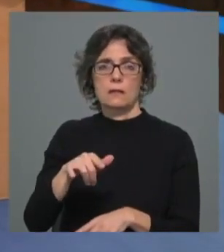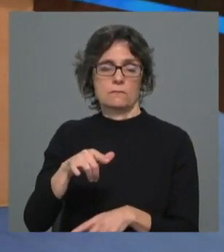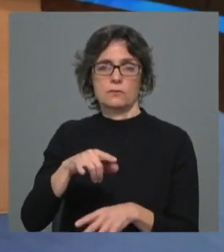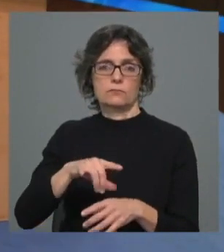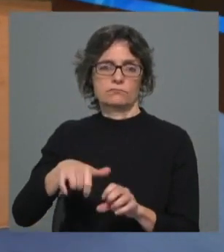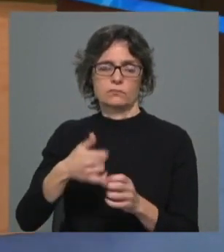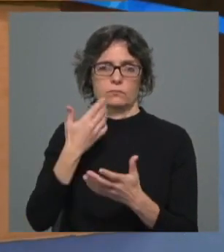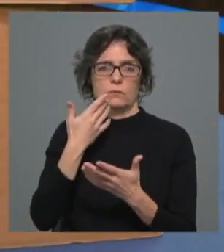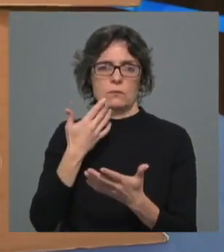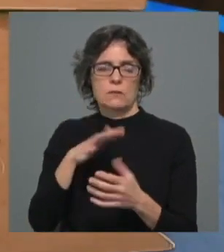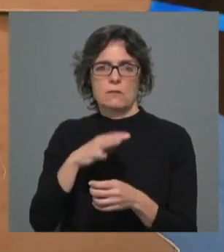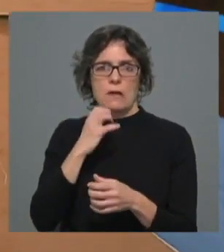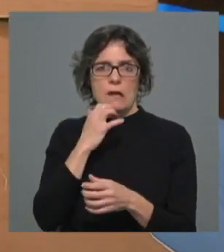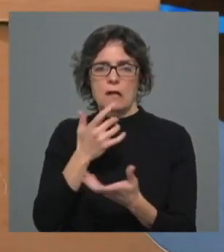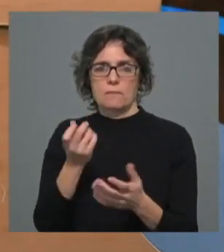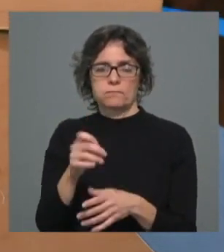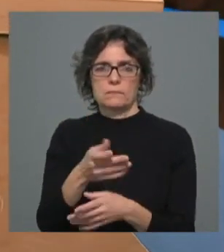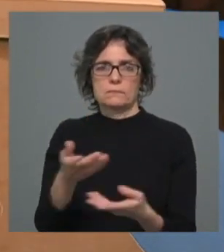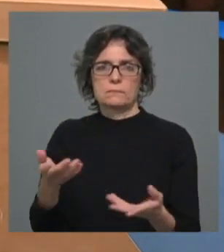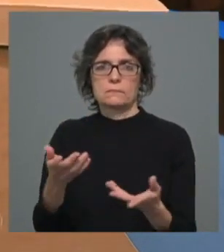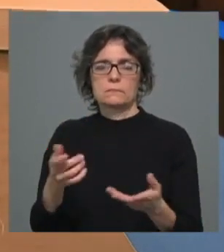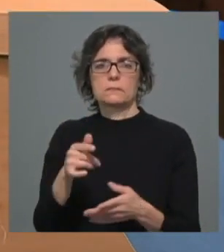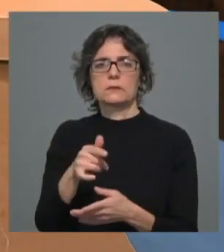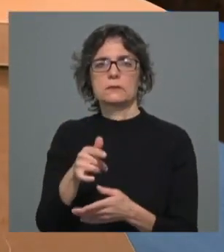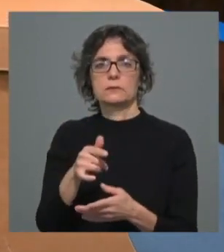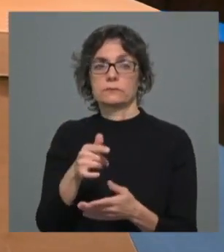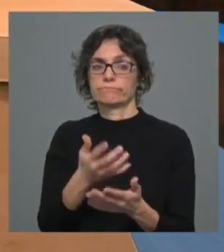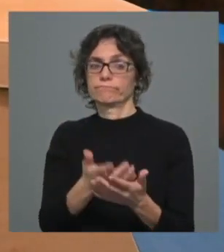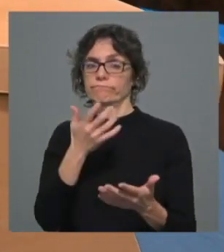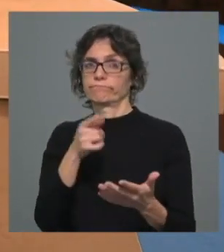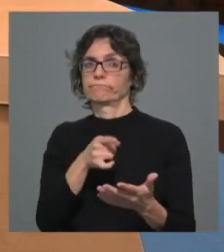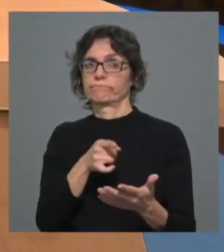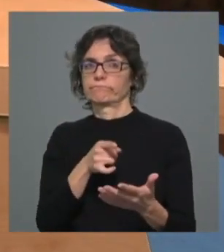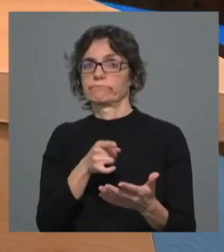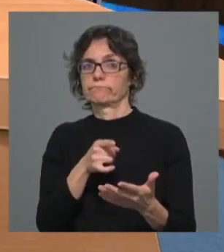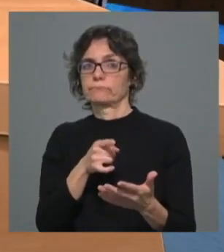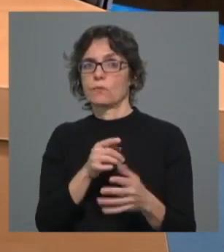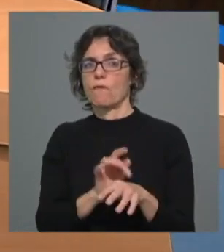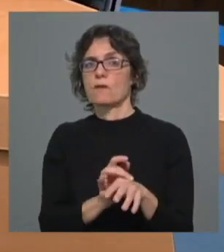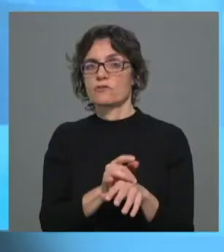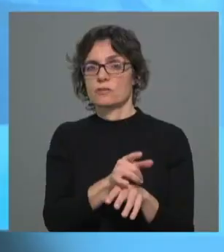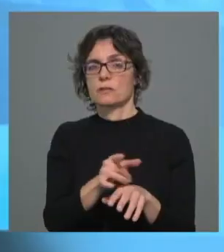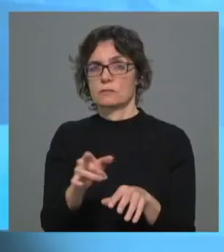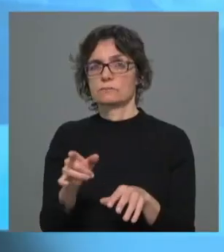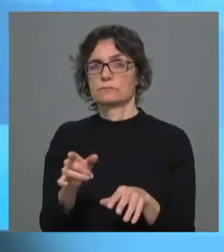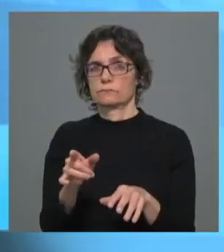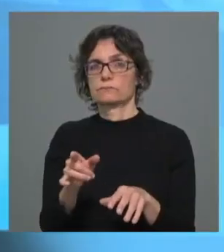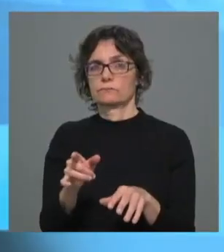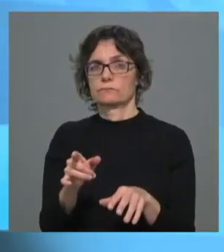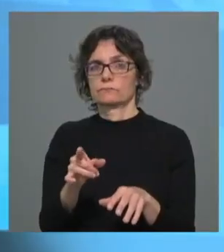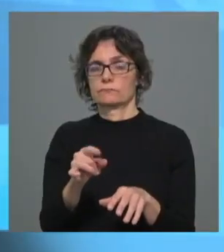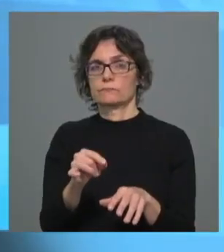que aconteceu mas que veio a pôr no revelar uma situação de fragilidade e até de